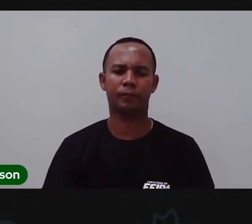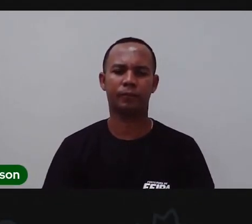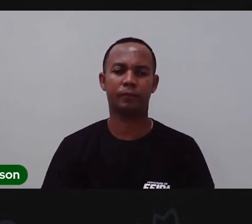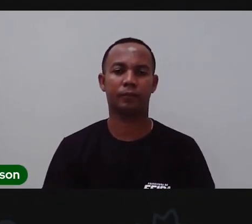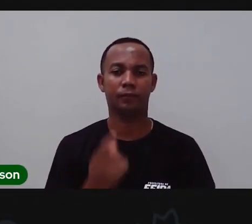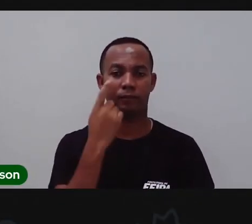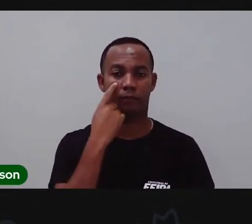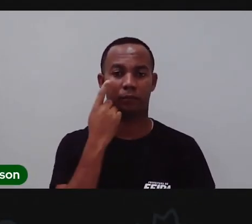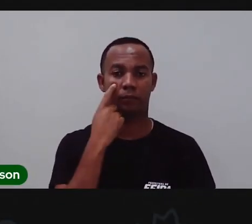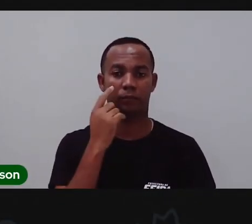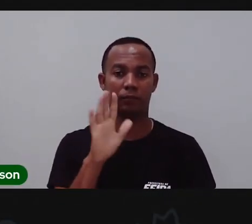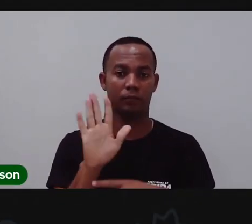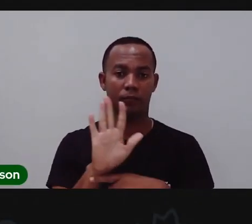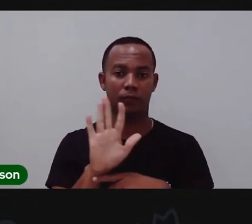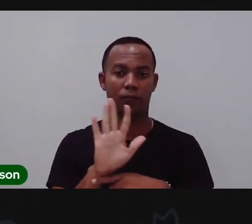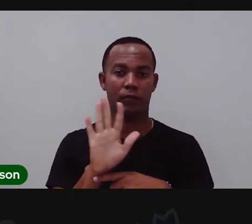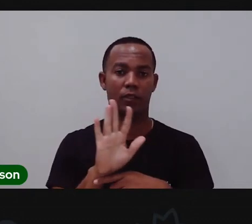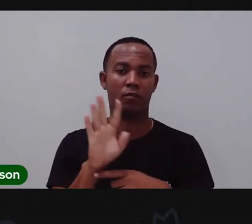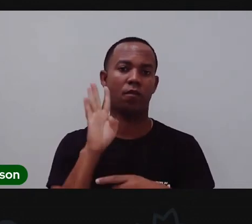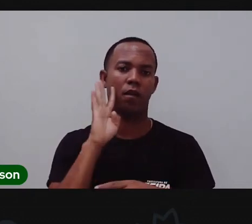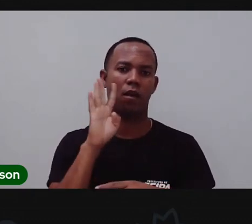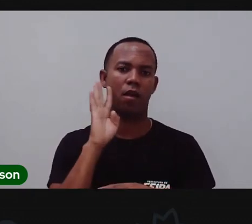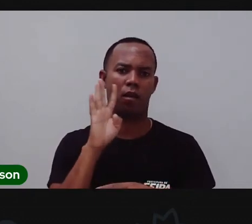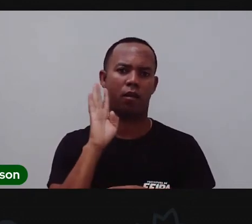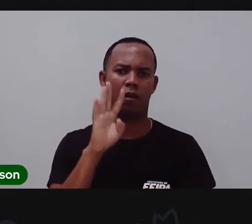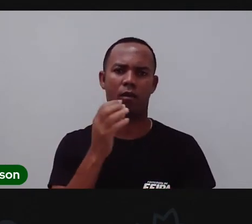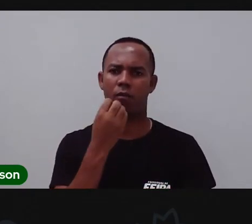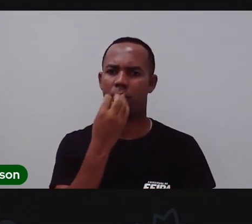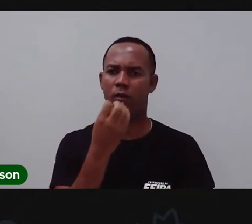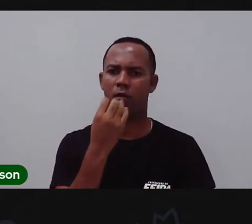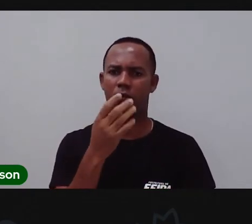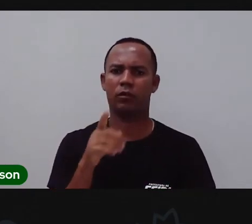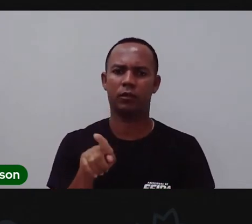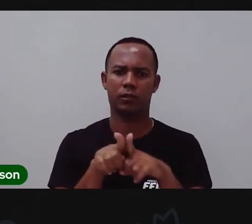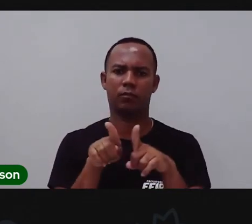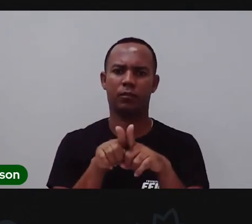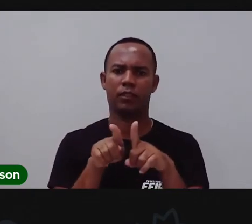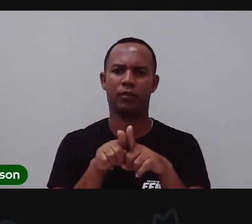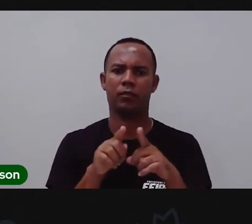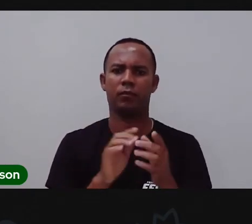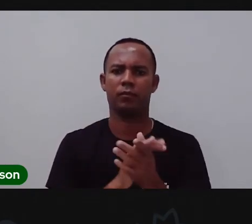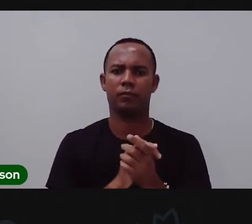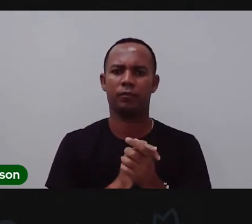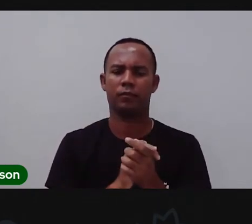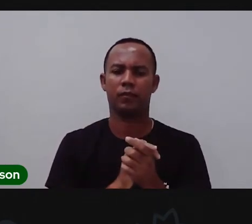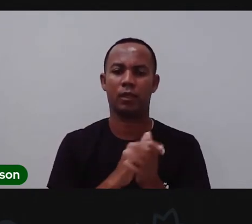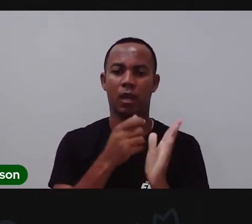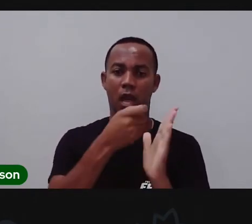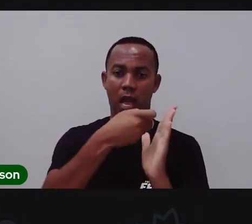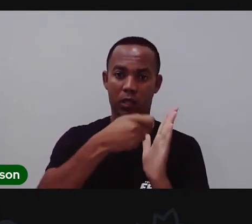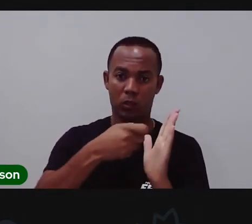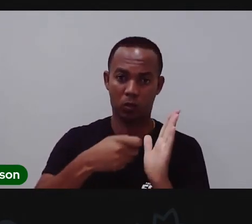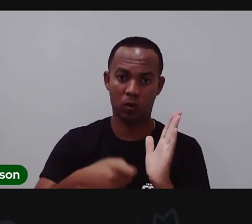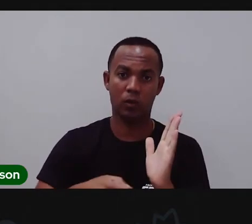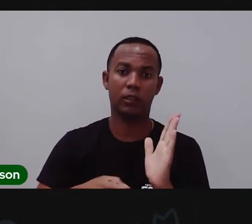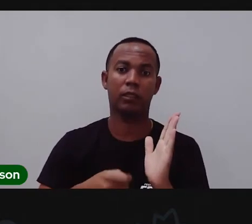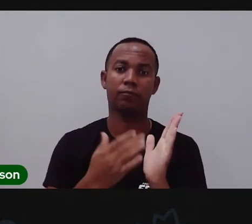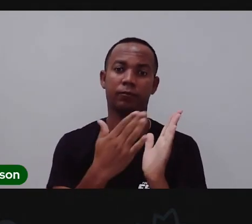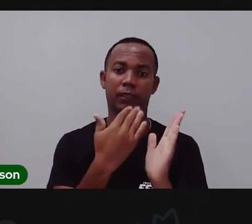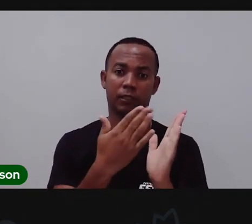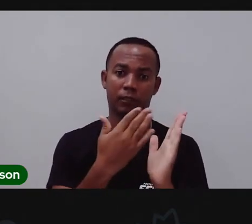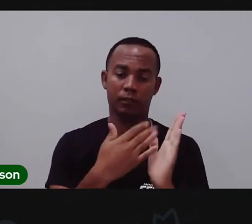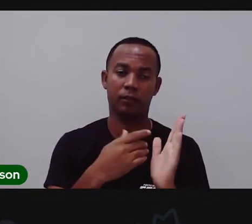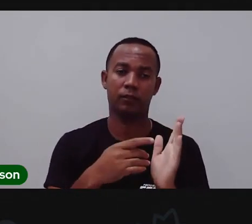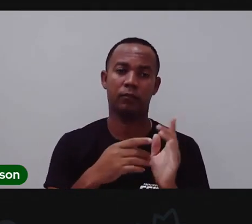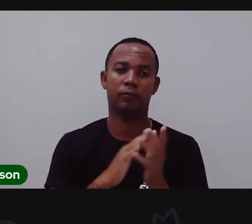que é bem interessante mesmo. Façam as anotações aí no caderno de vocês. Não